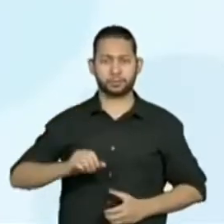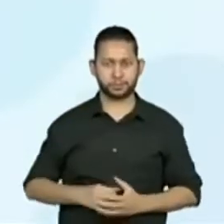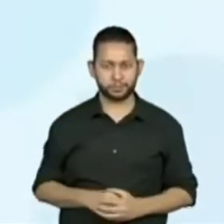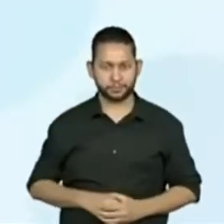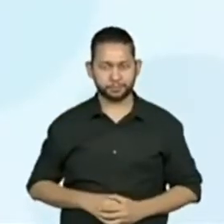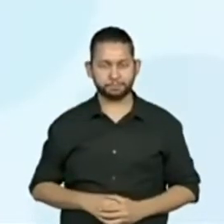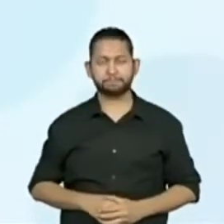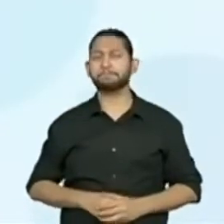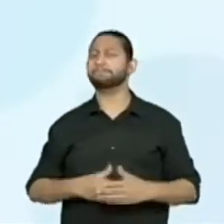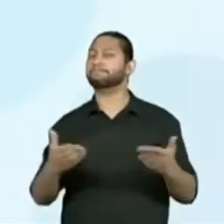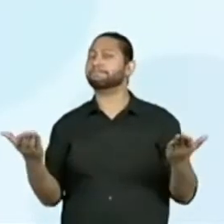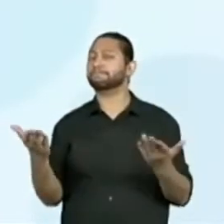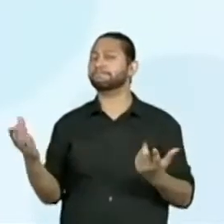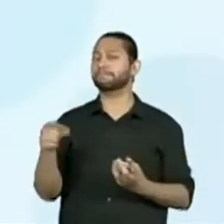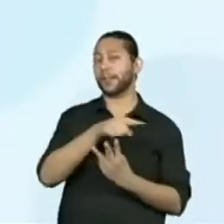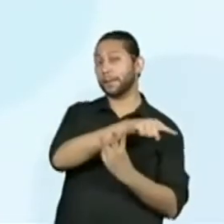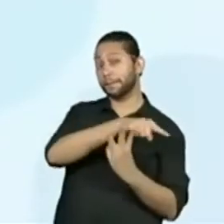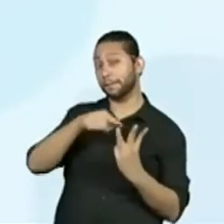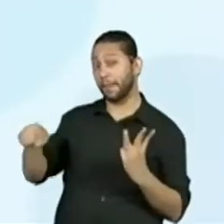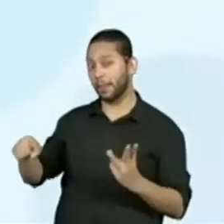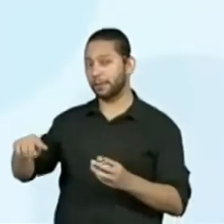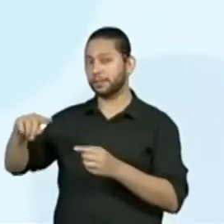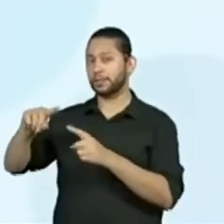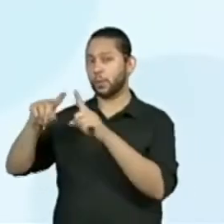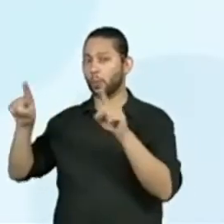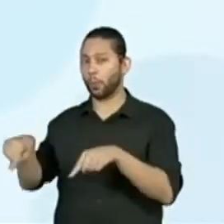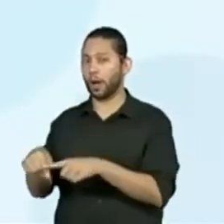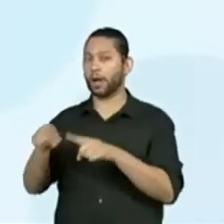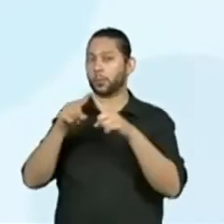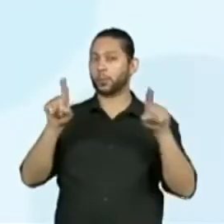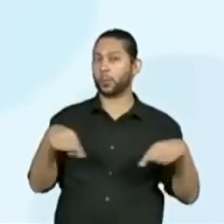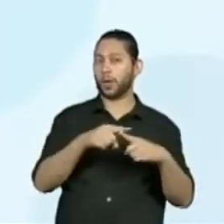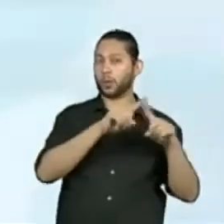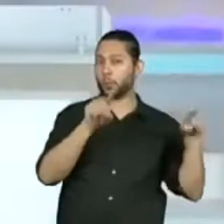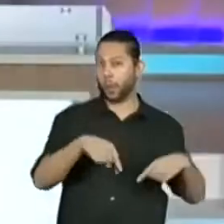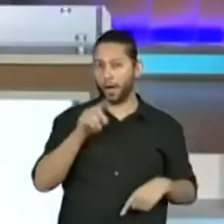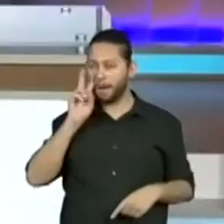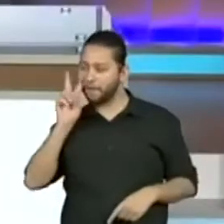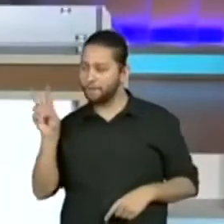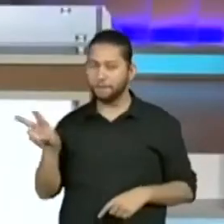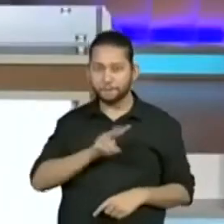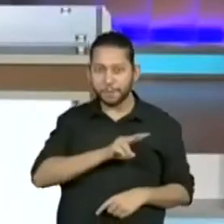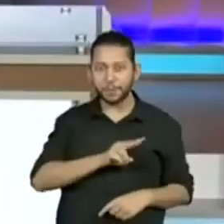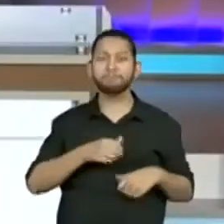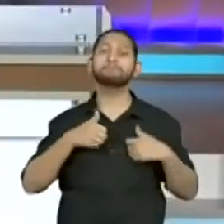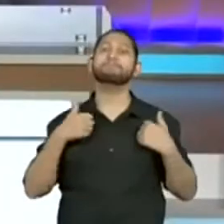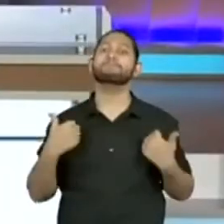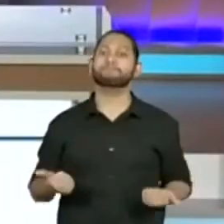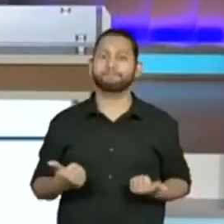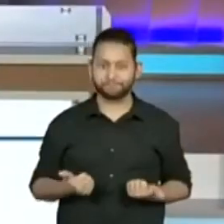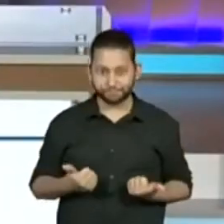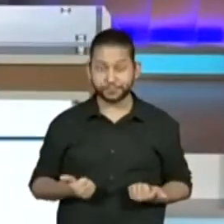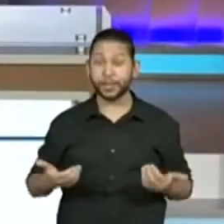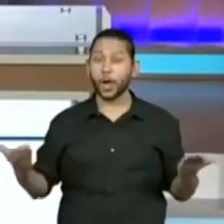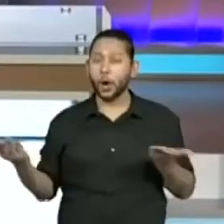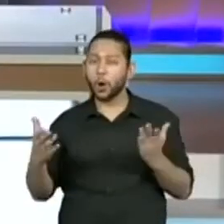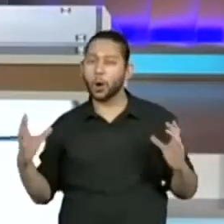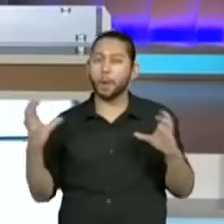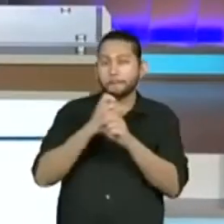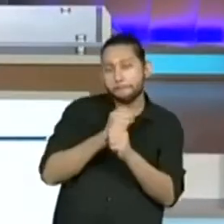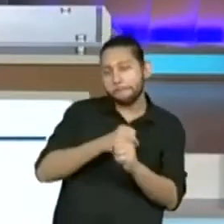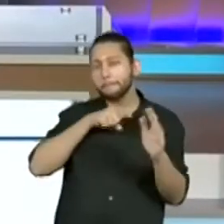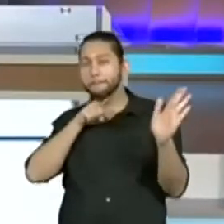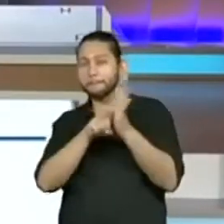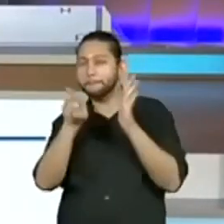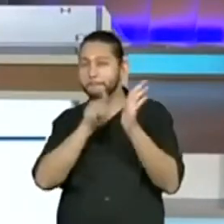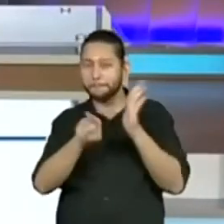a seguinte. E aí eu vou pedir a colaboração aqui para os meus colegas professores. Eu sei que hoje está difícil, tem várias mensagens relacionadas